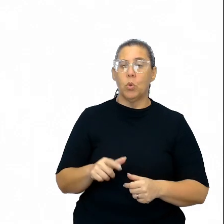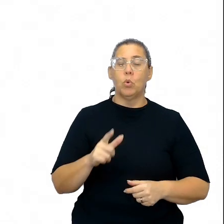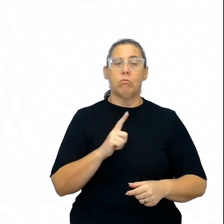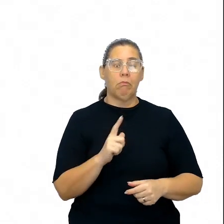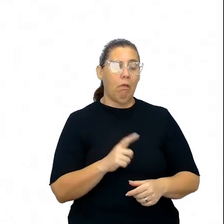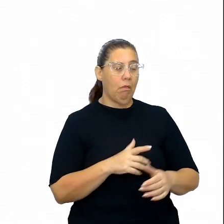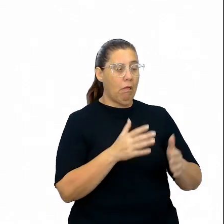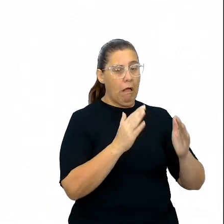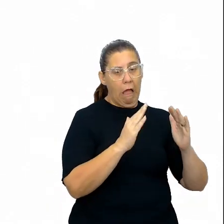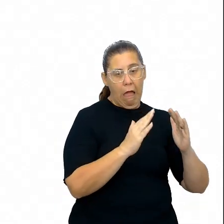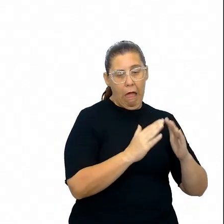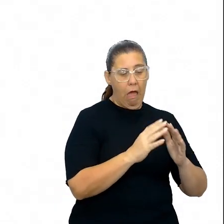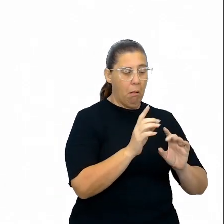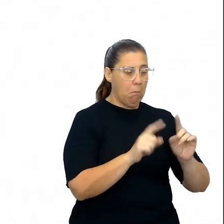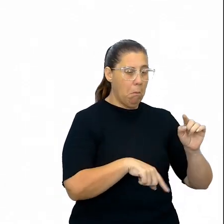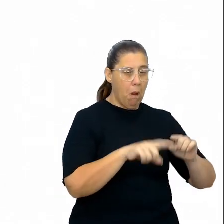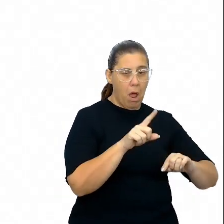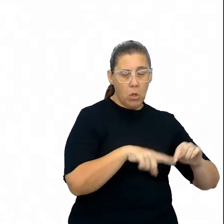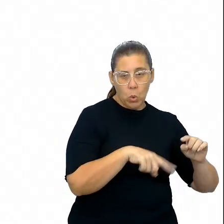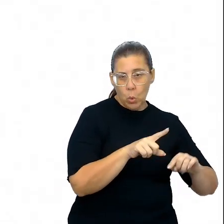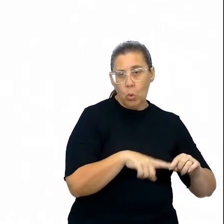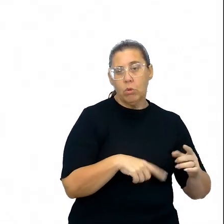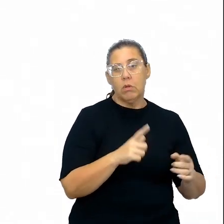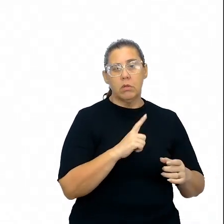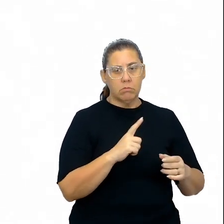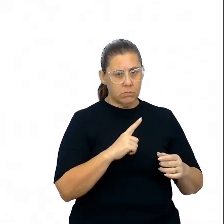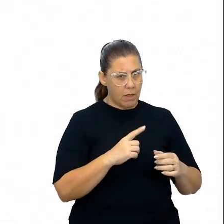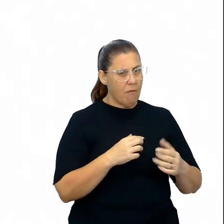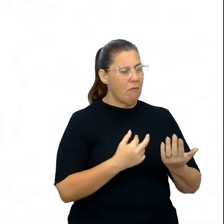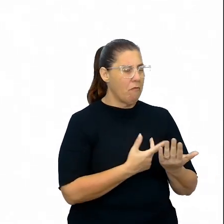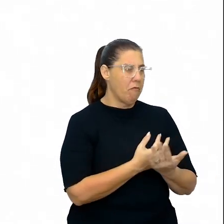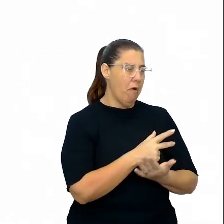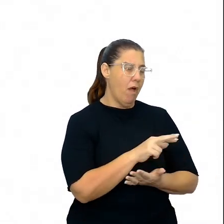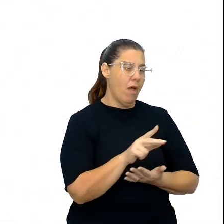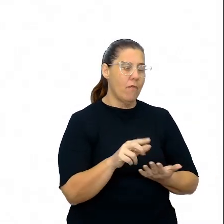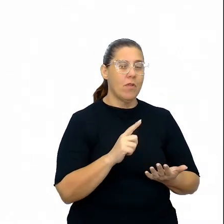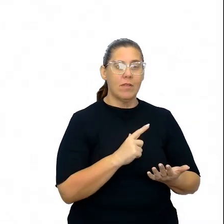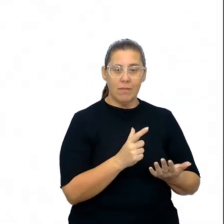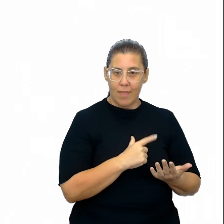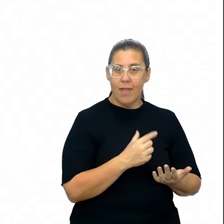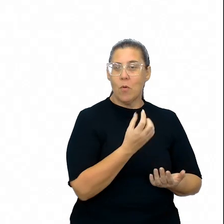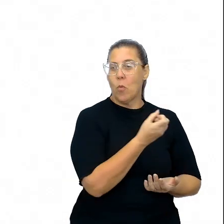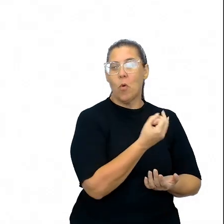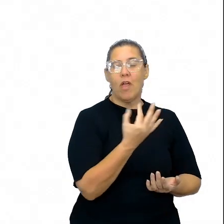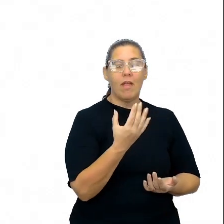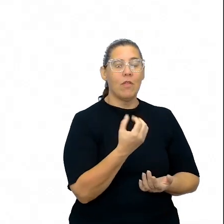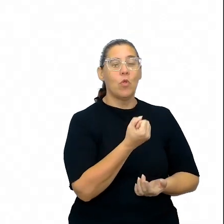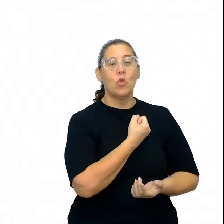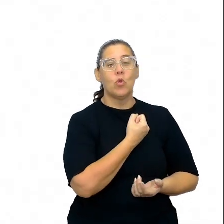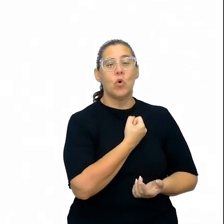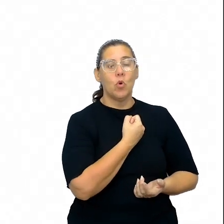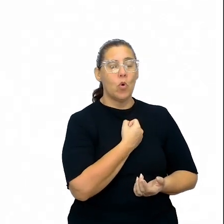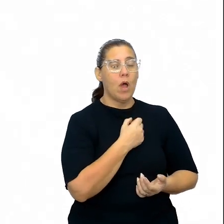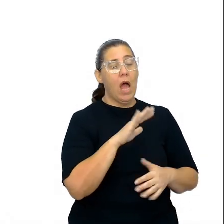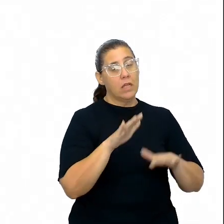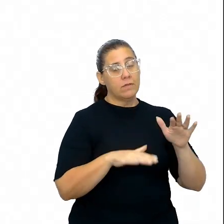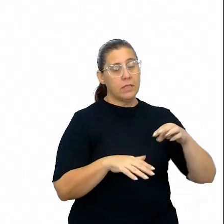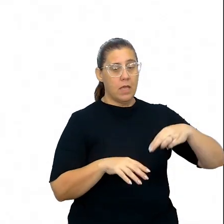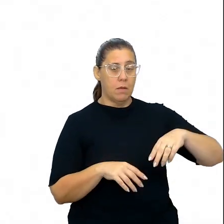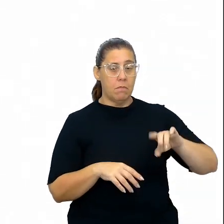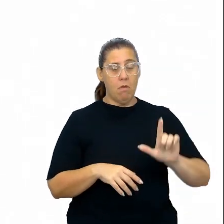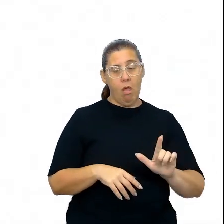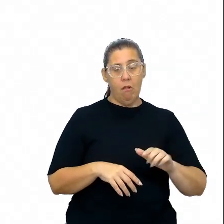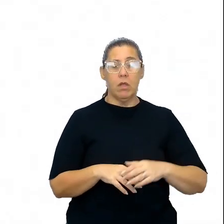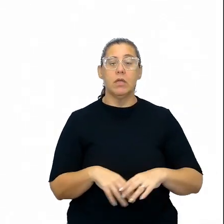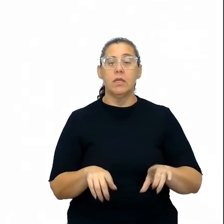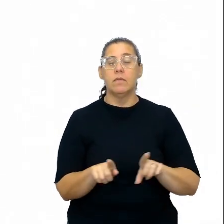casa dele, alguma coisa, principalmente aqueles da cozinha, tem muitos aparelhos lá que têm medidas. E às vezes as medidas estão em ml, em